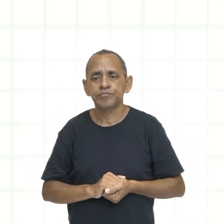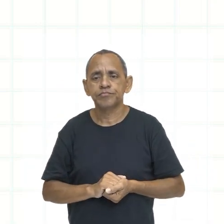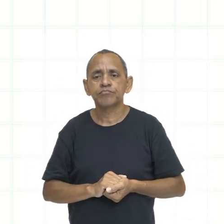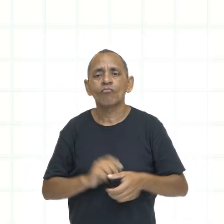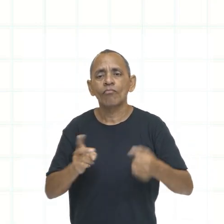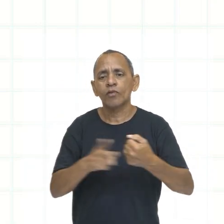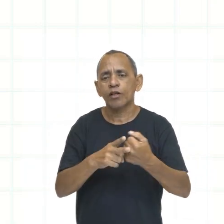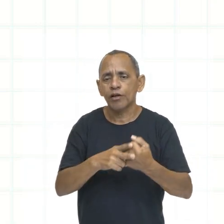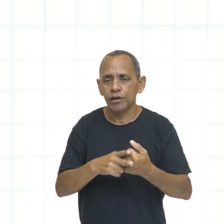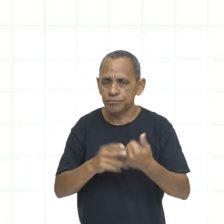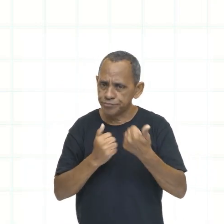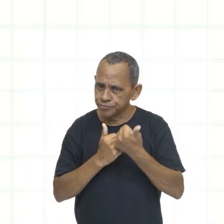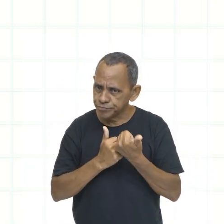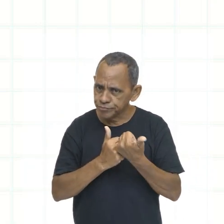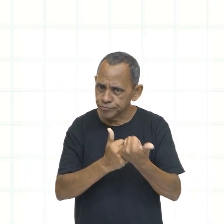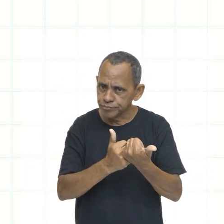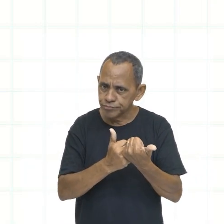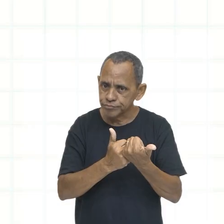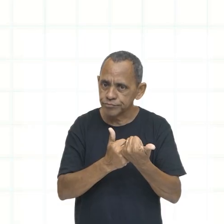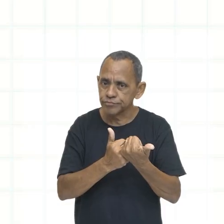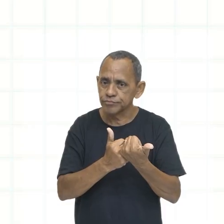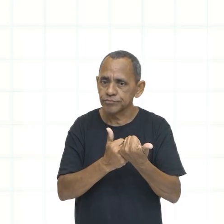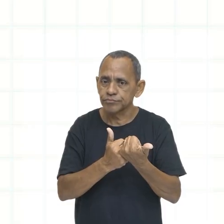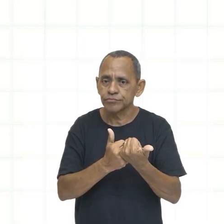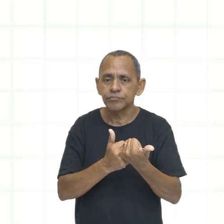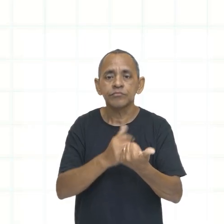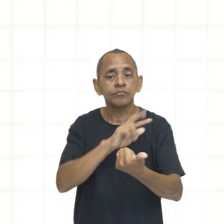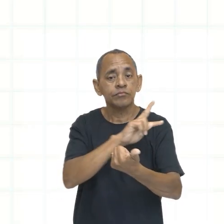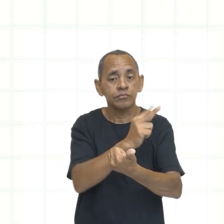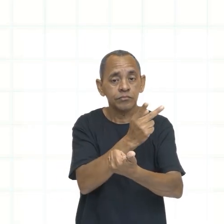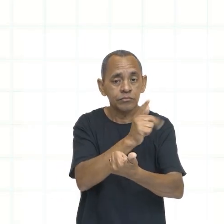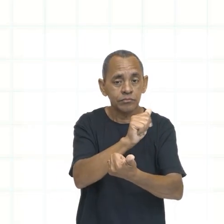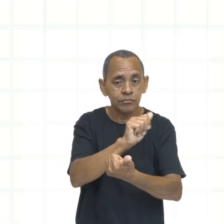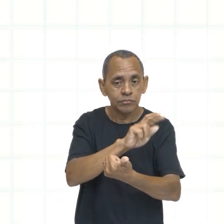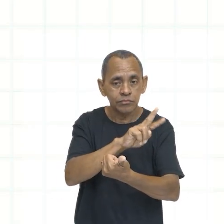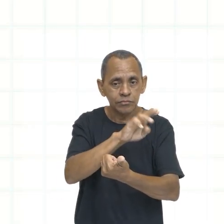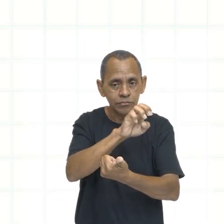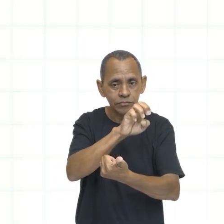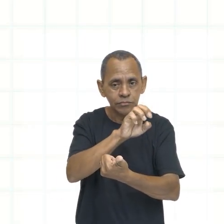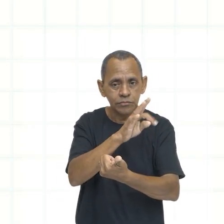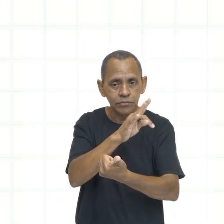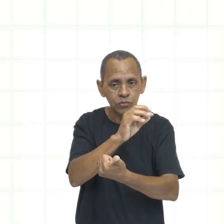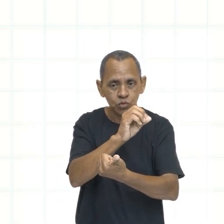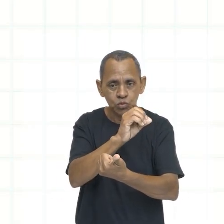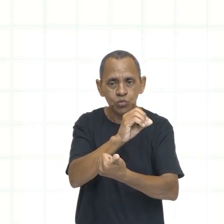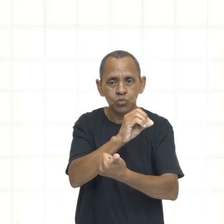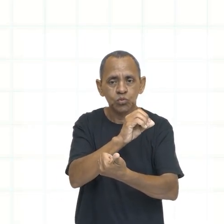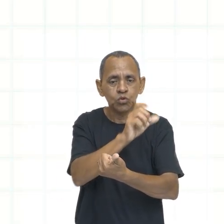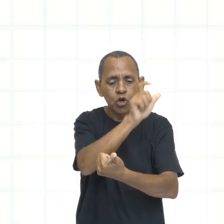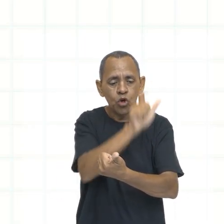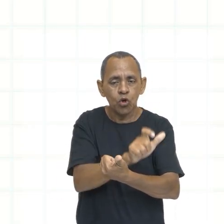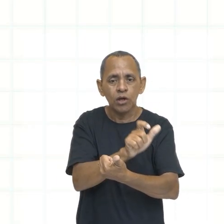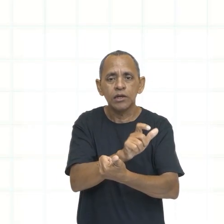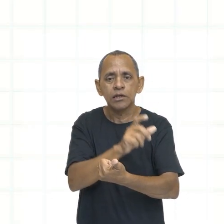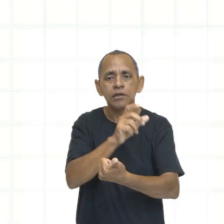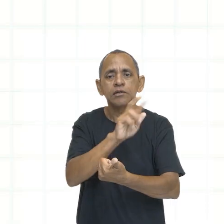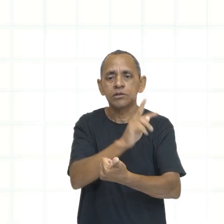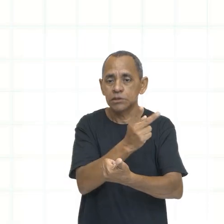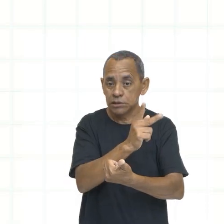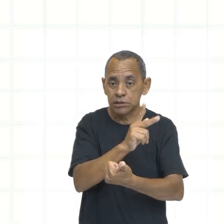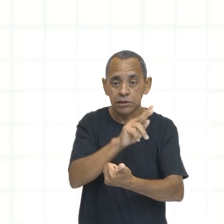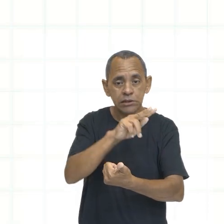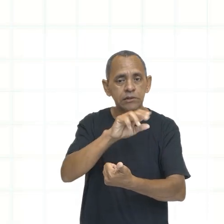modal, modal, na verdade, tá? O have to, ele é semimodal. Então, ele vai precisar de um